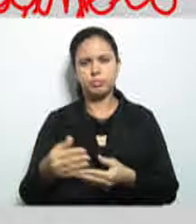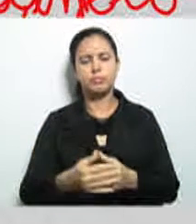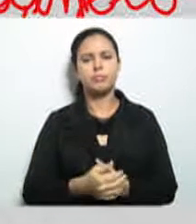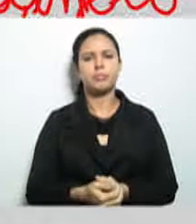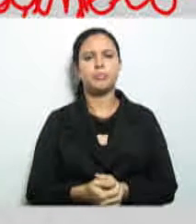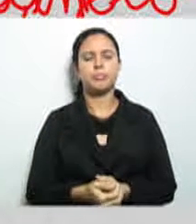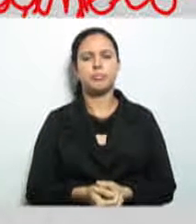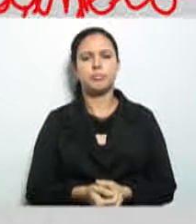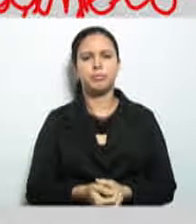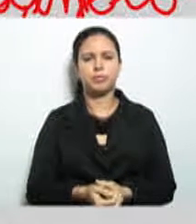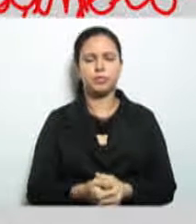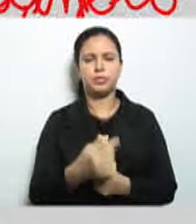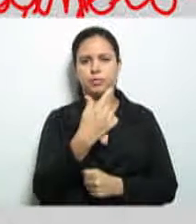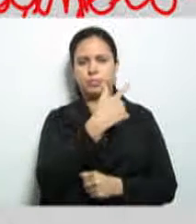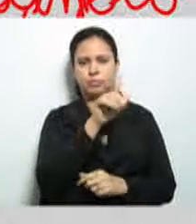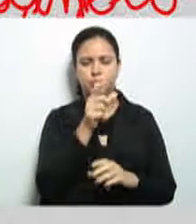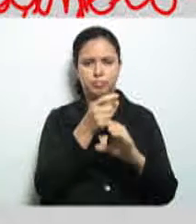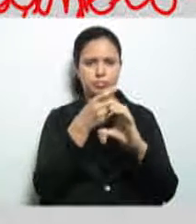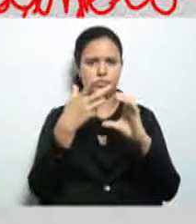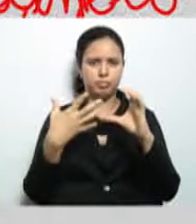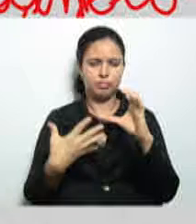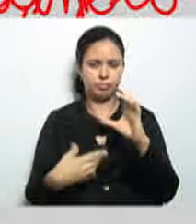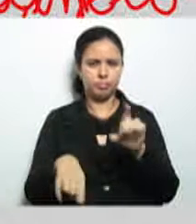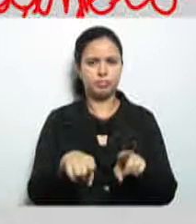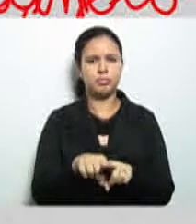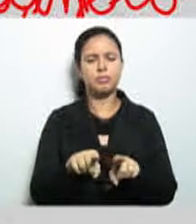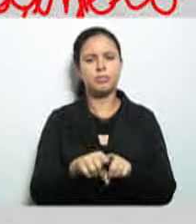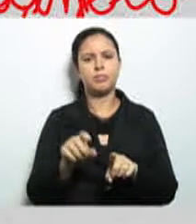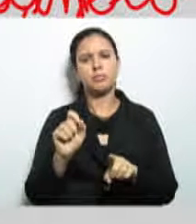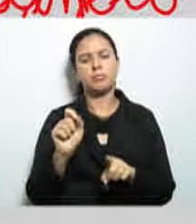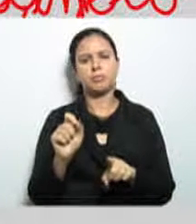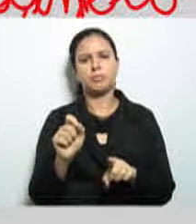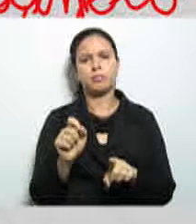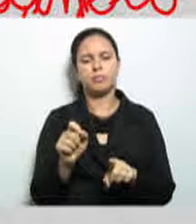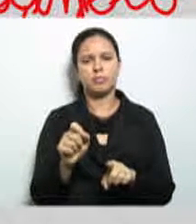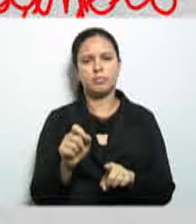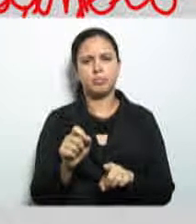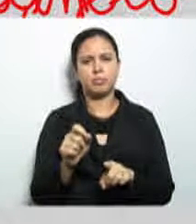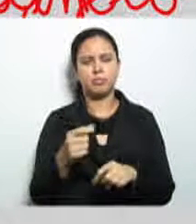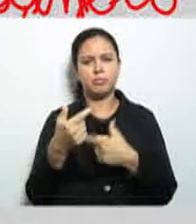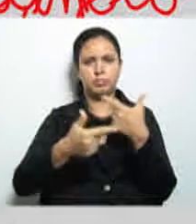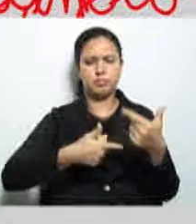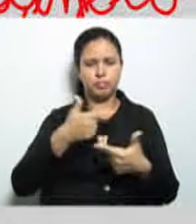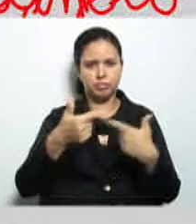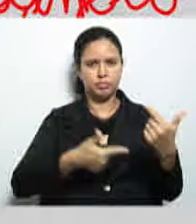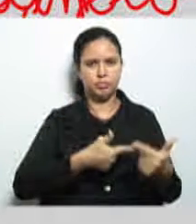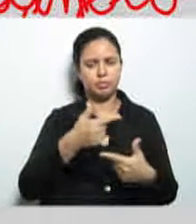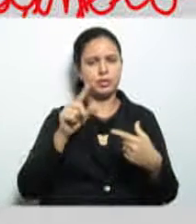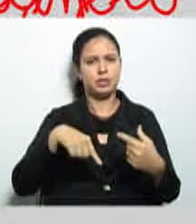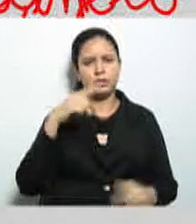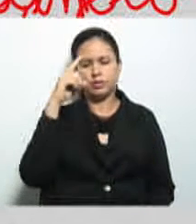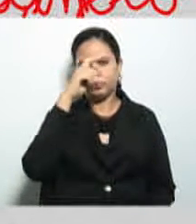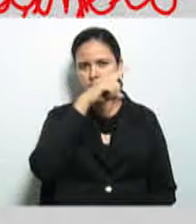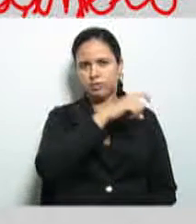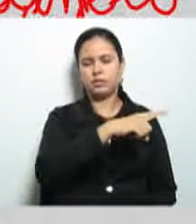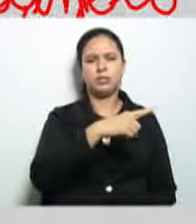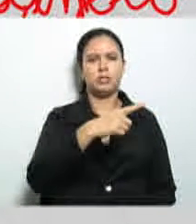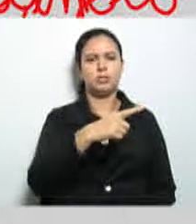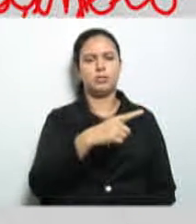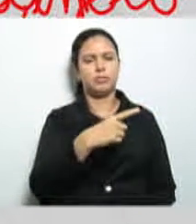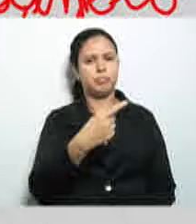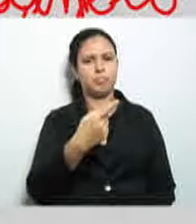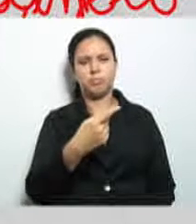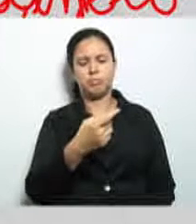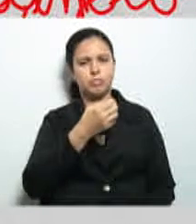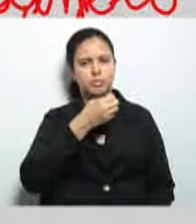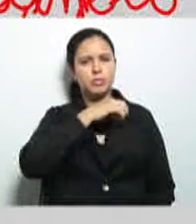E outra característica também que nós vimos na nossa aula é que o trabalho era algo penoso e detestável. O